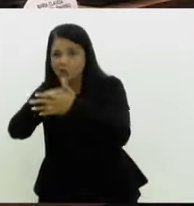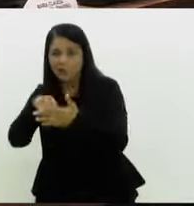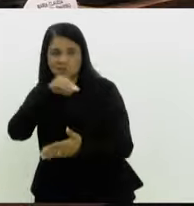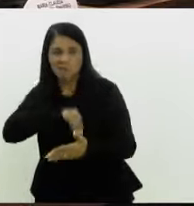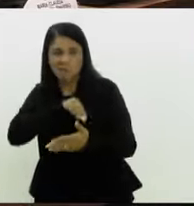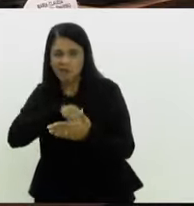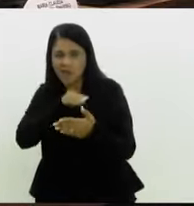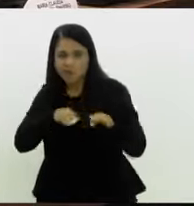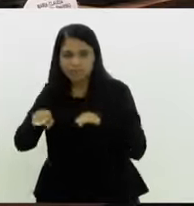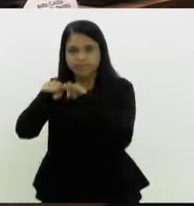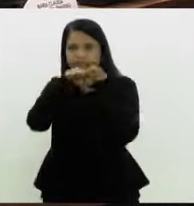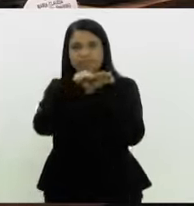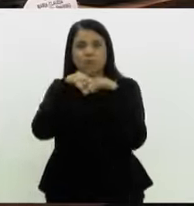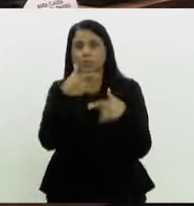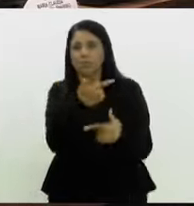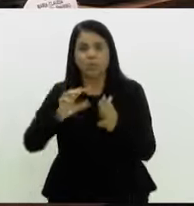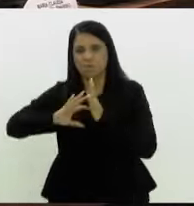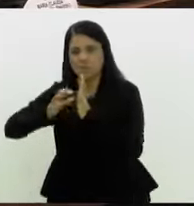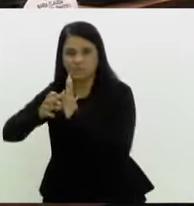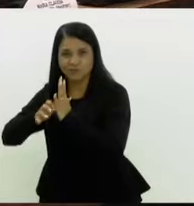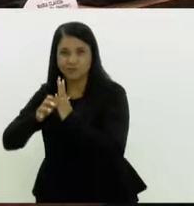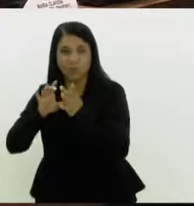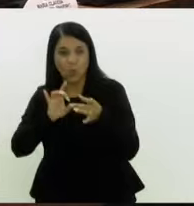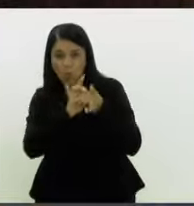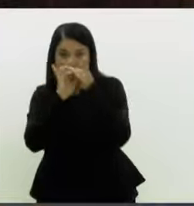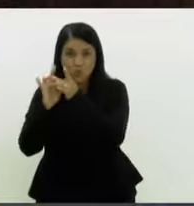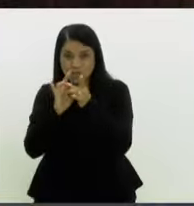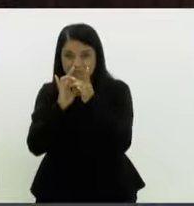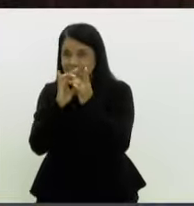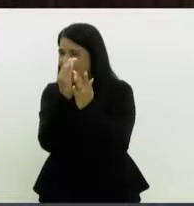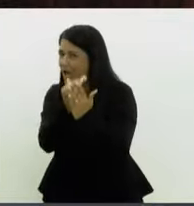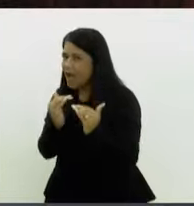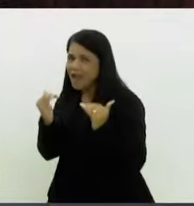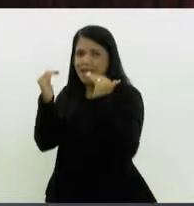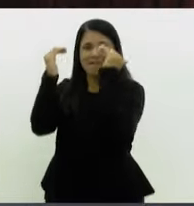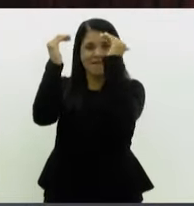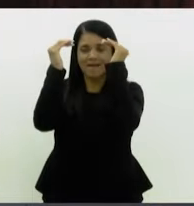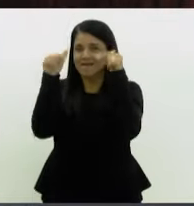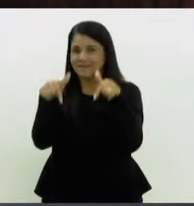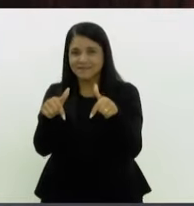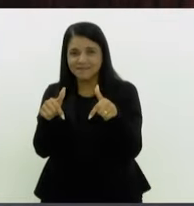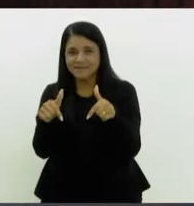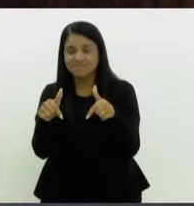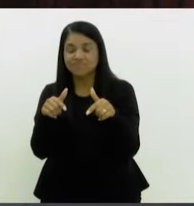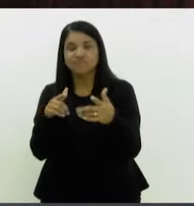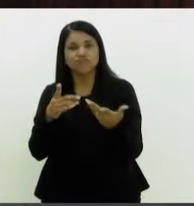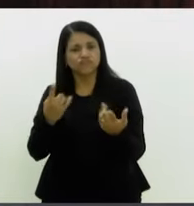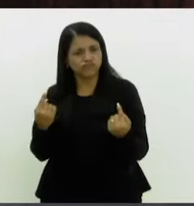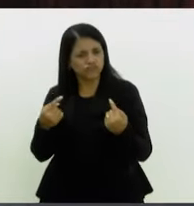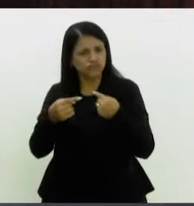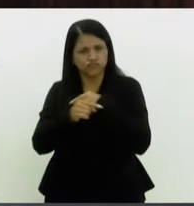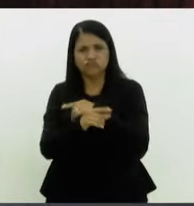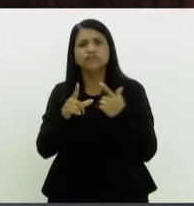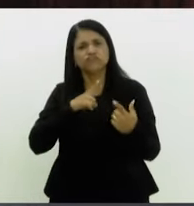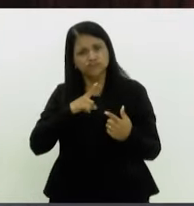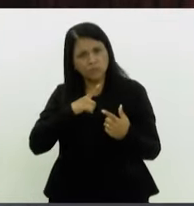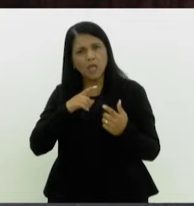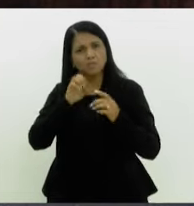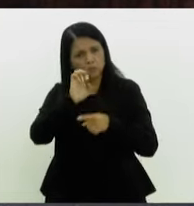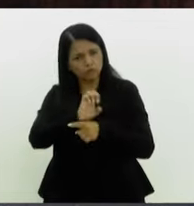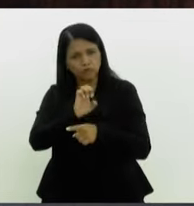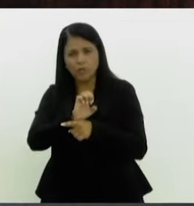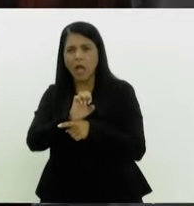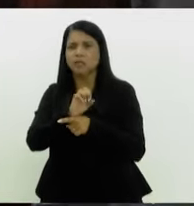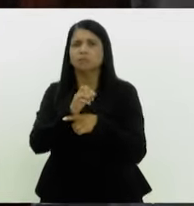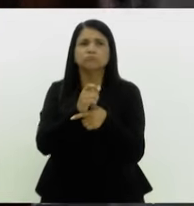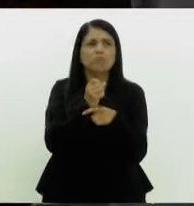partido o que nos une tá muito além nós podemos ter divergência na nossa forma Jandira de ver o estado uma que é um estado maior outra